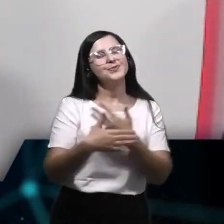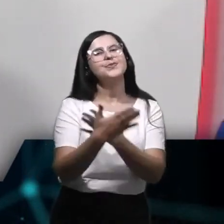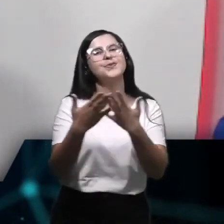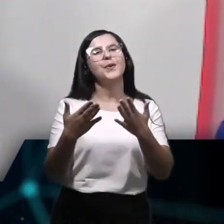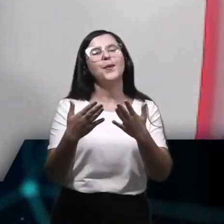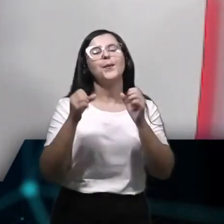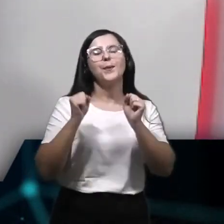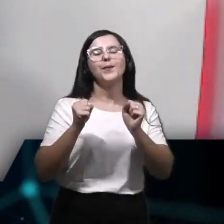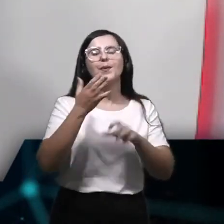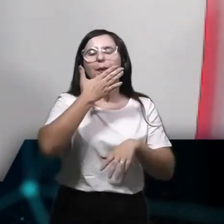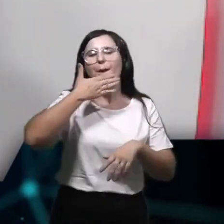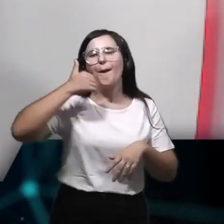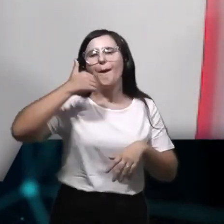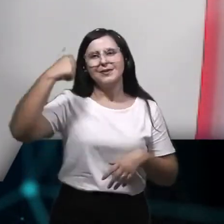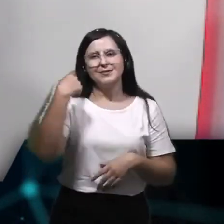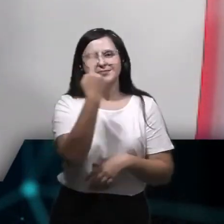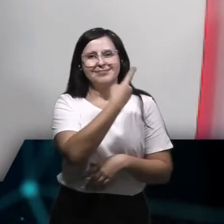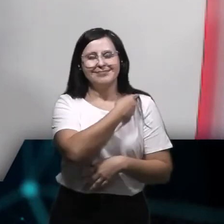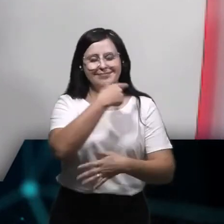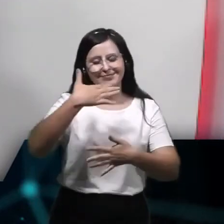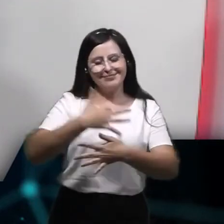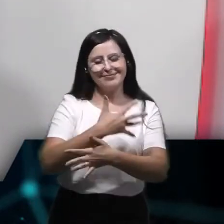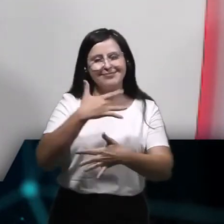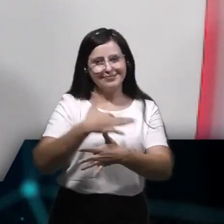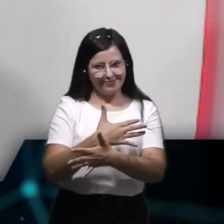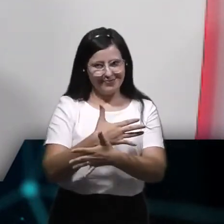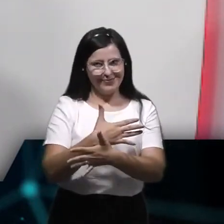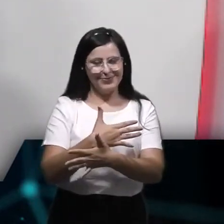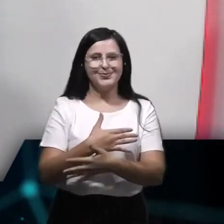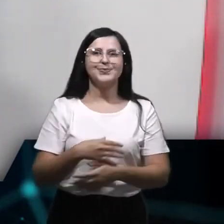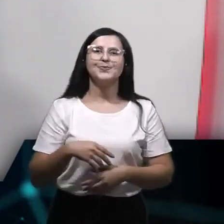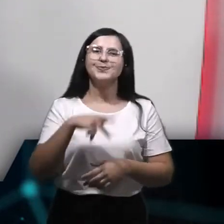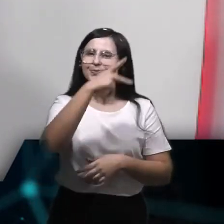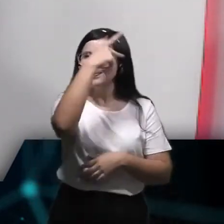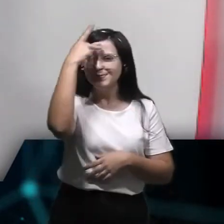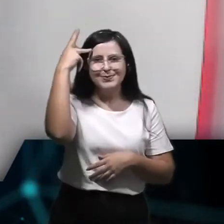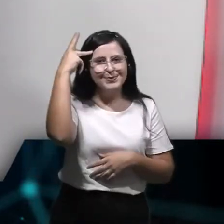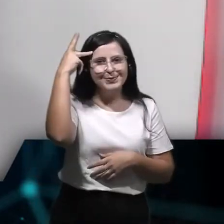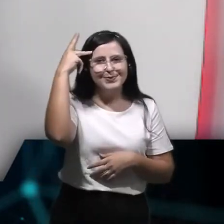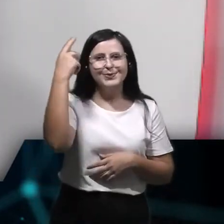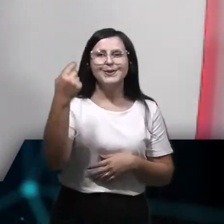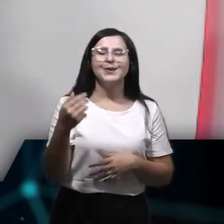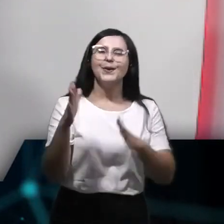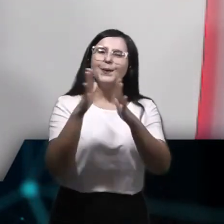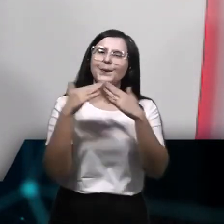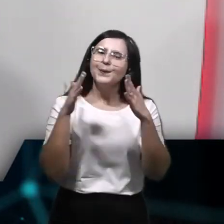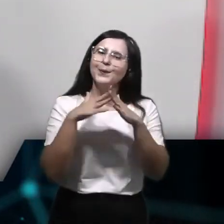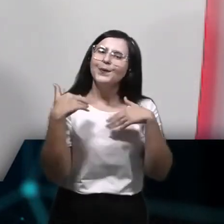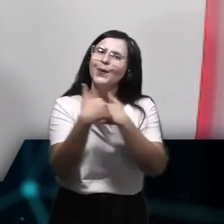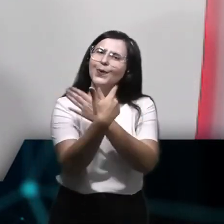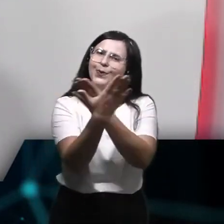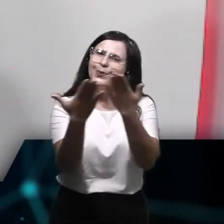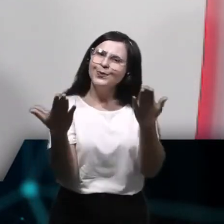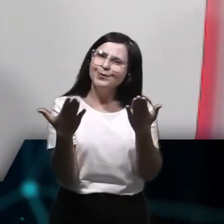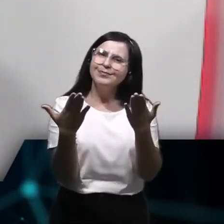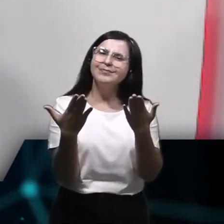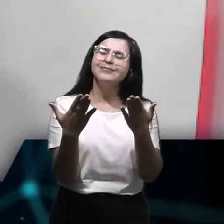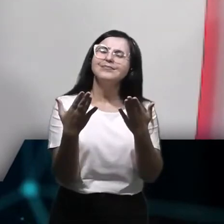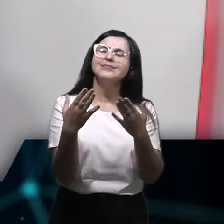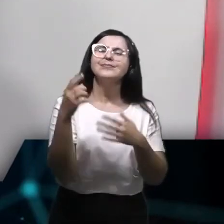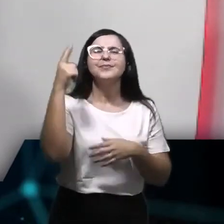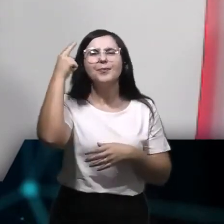possa melhorar o nosso querido Brejo da Amadeus. Então, pessoal, eu peço a todos vocês que analisem bem e no dia 15